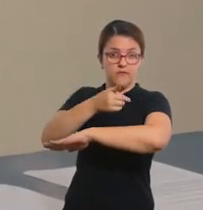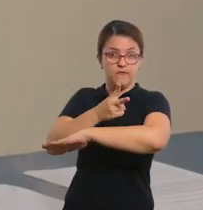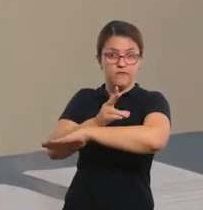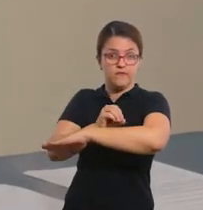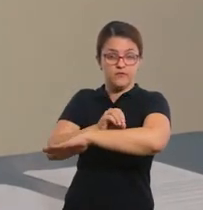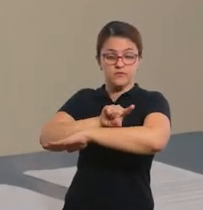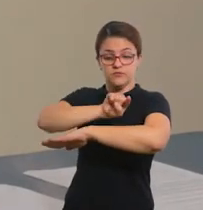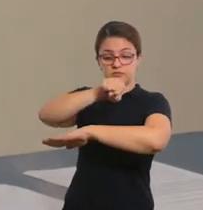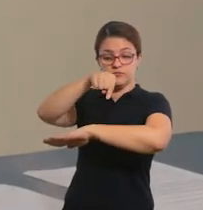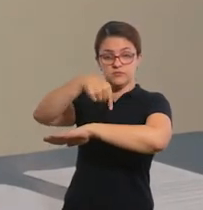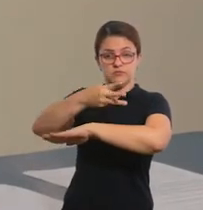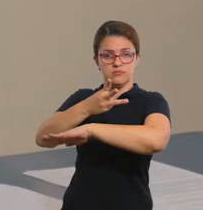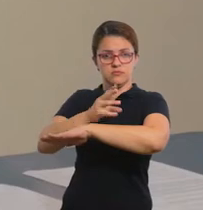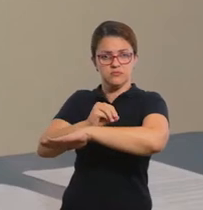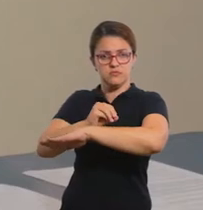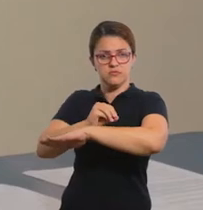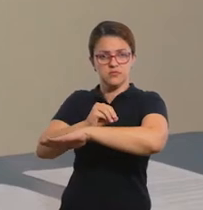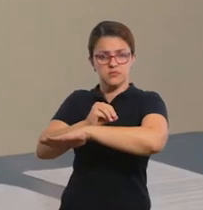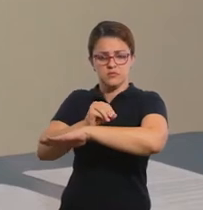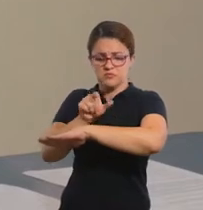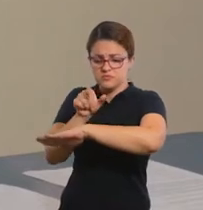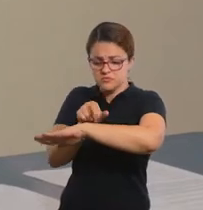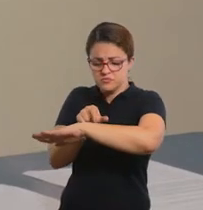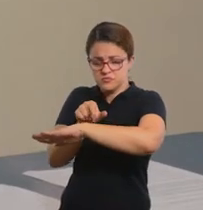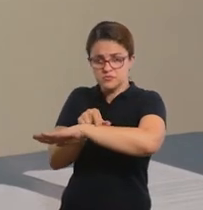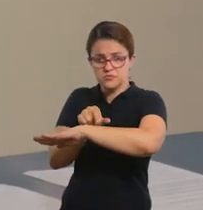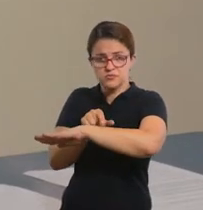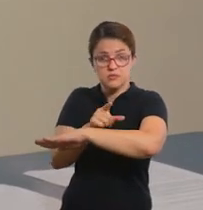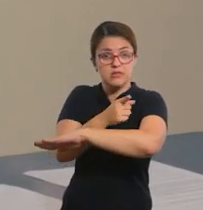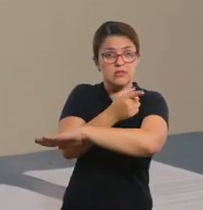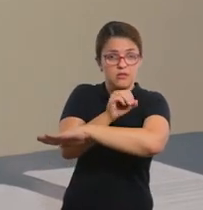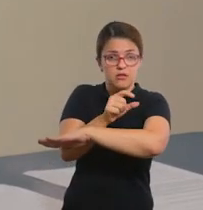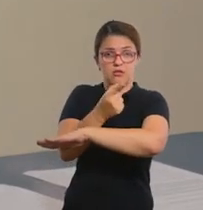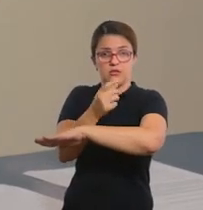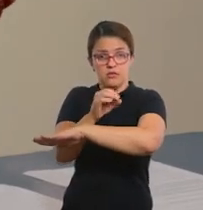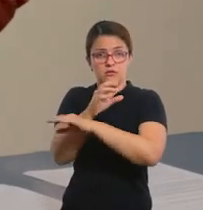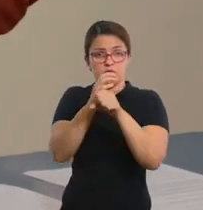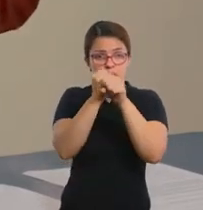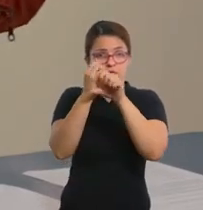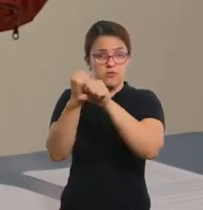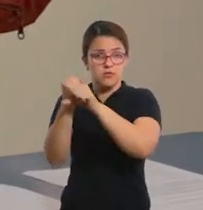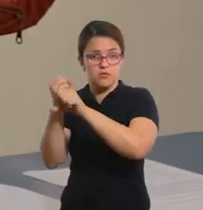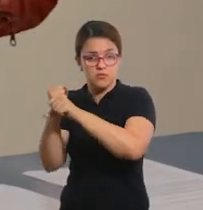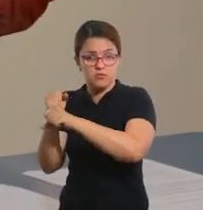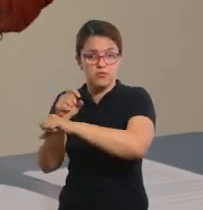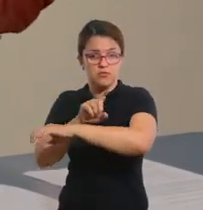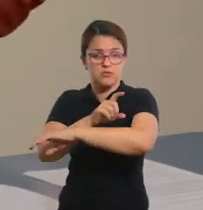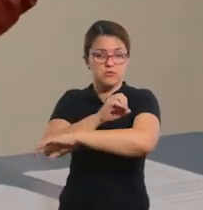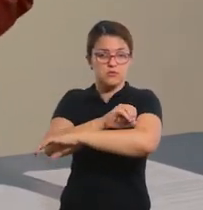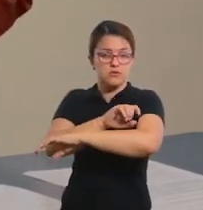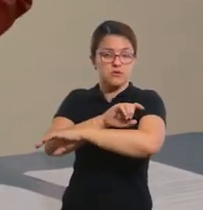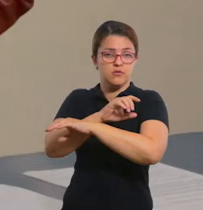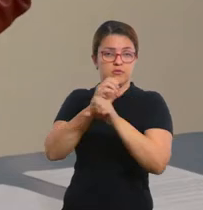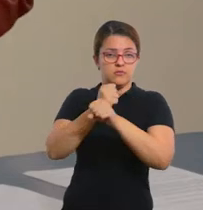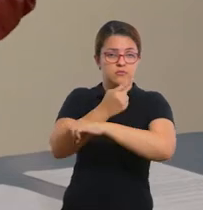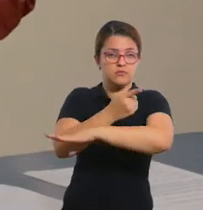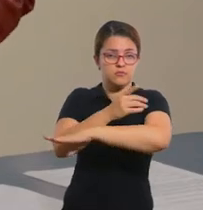para o número 20. Do 20 para o 30. Então, ela está contando de 10 em 10, certo? 0 mais